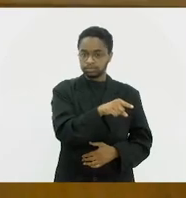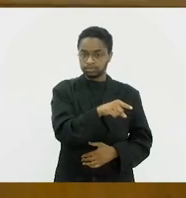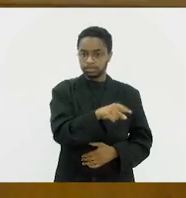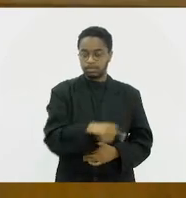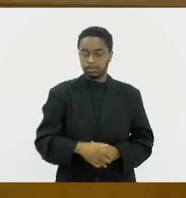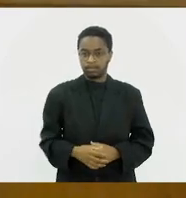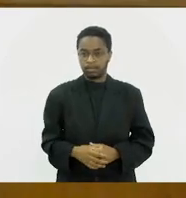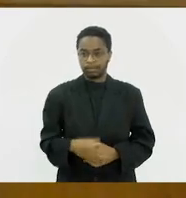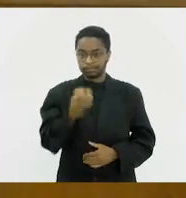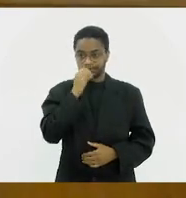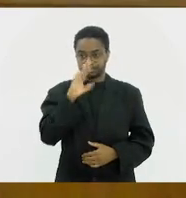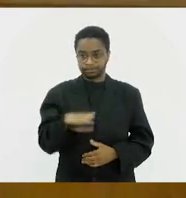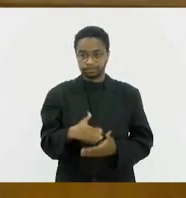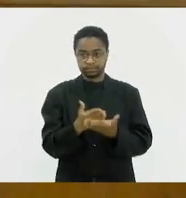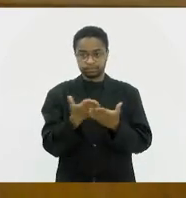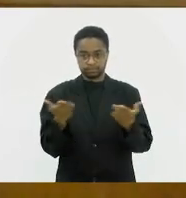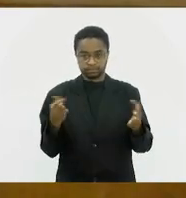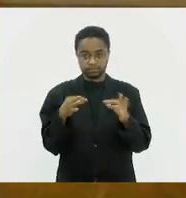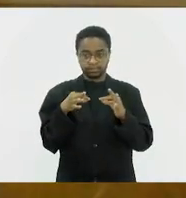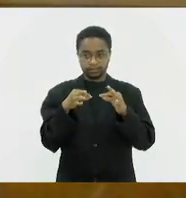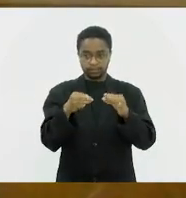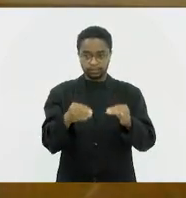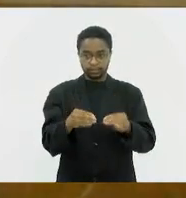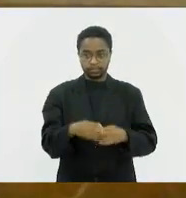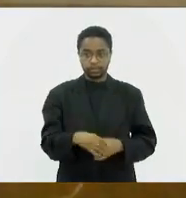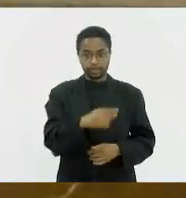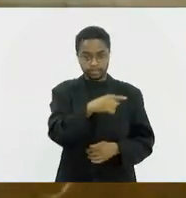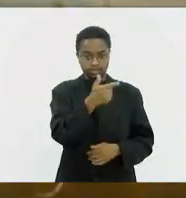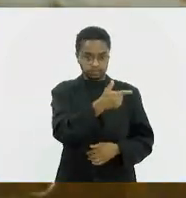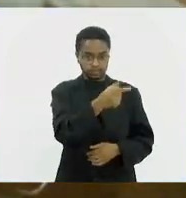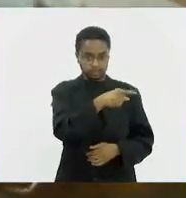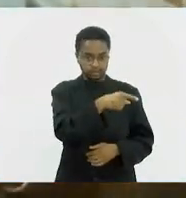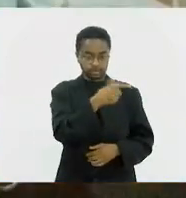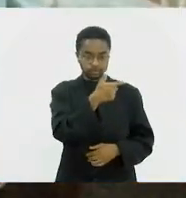Boa tarde a todos. Ela é a segunda.